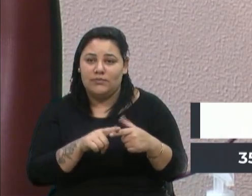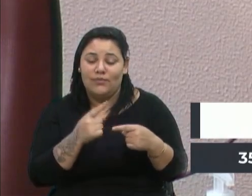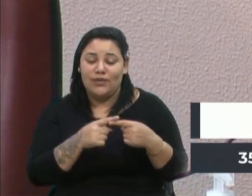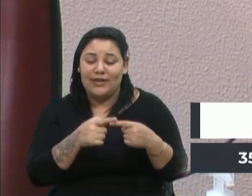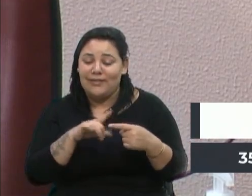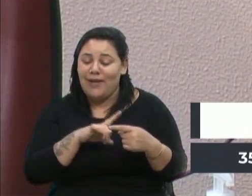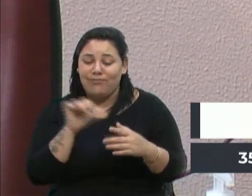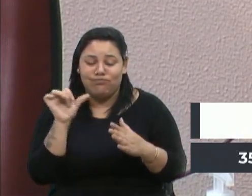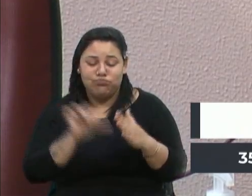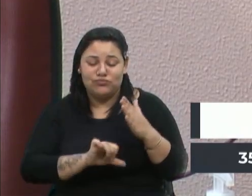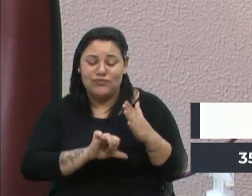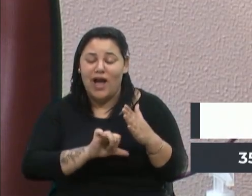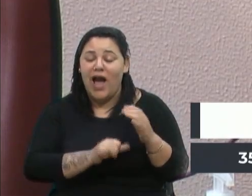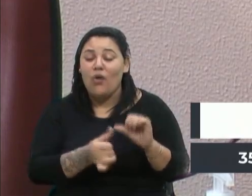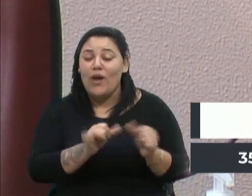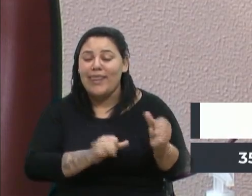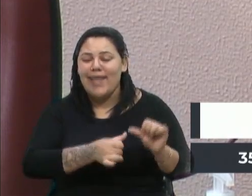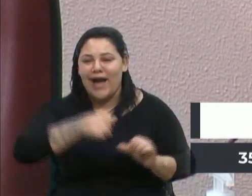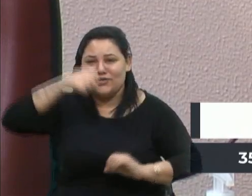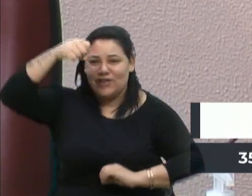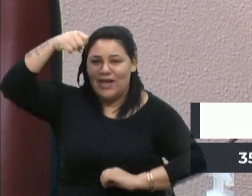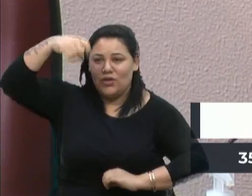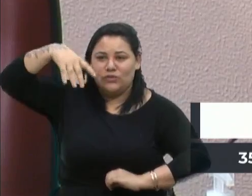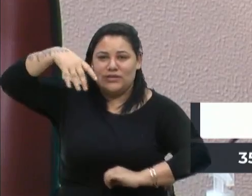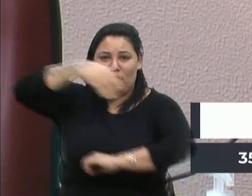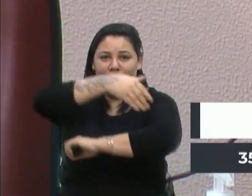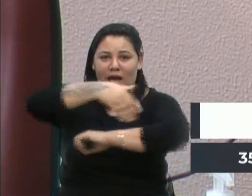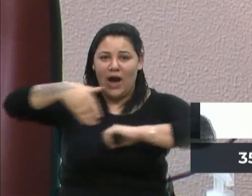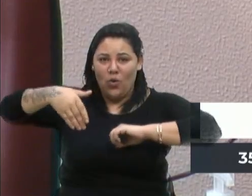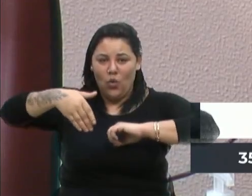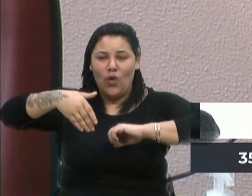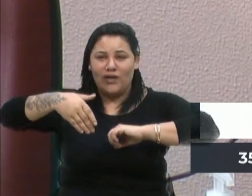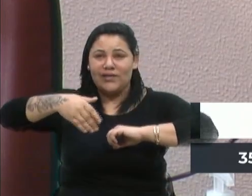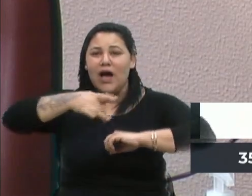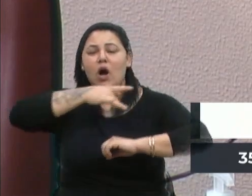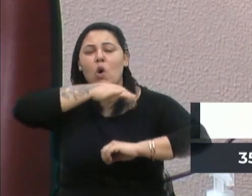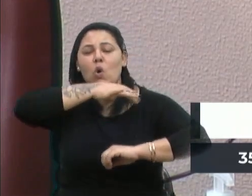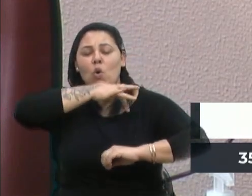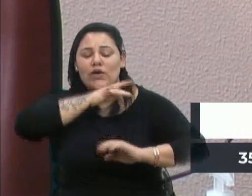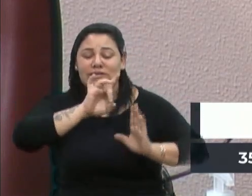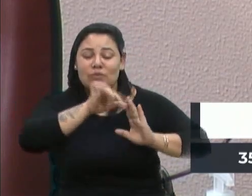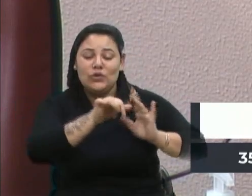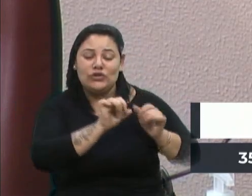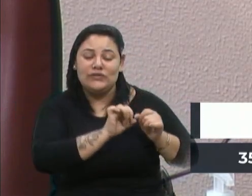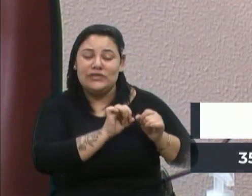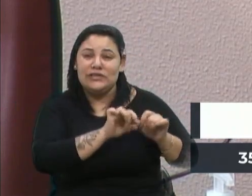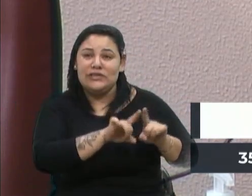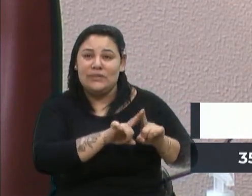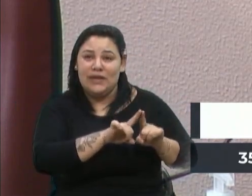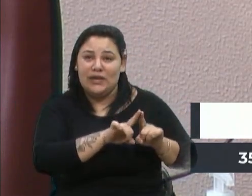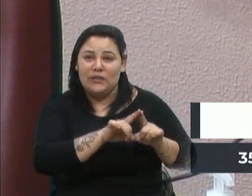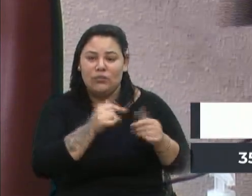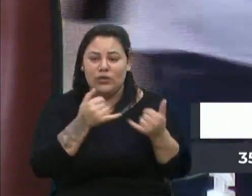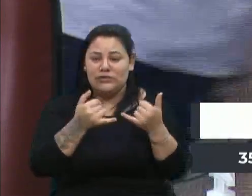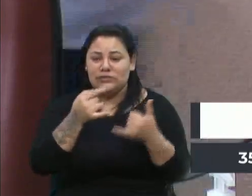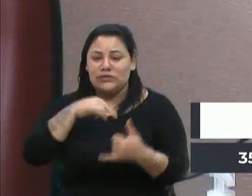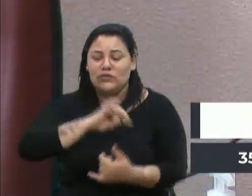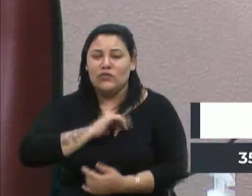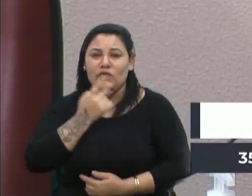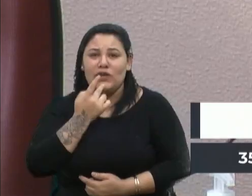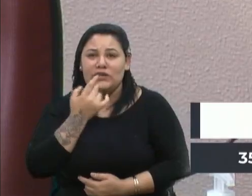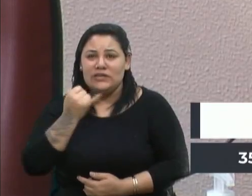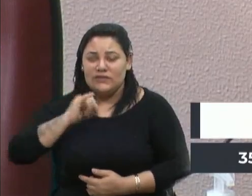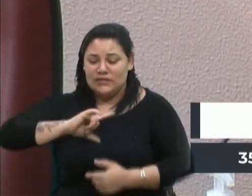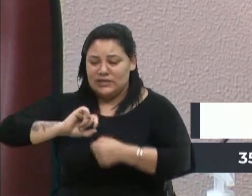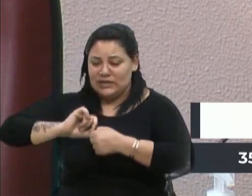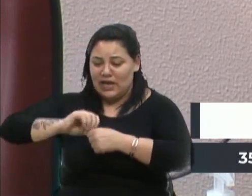qualidade, a qualidade muito ruim mesmo. E depois, assim, nós estamos fazendo, vereador D'Ambrosio, nos disseram, se você fizer